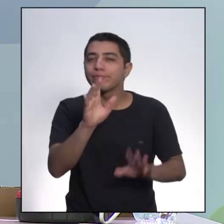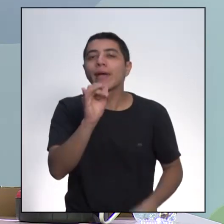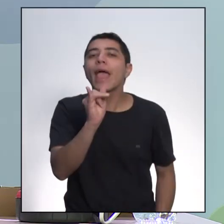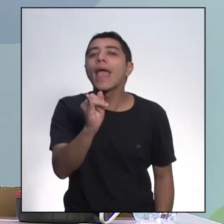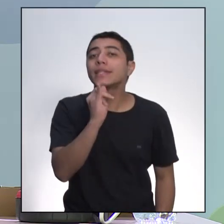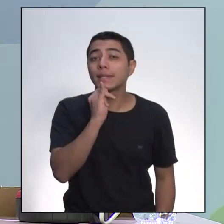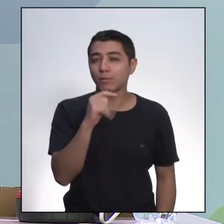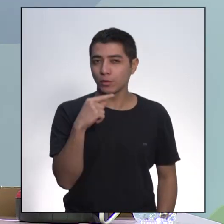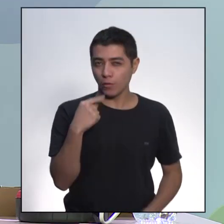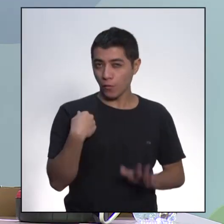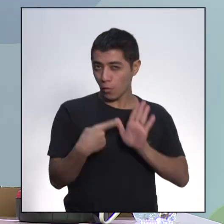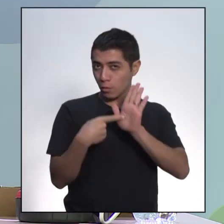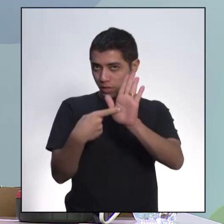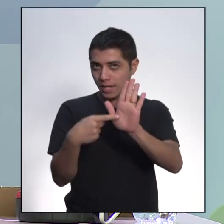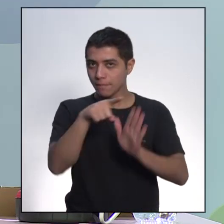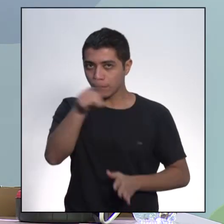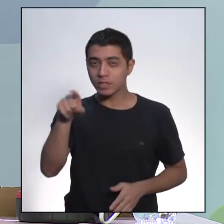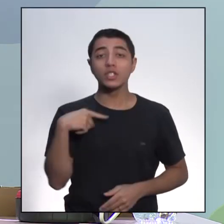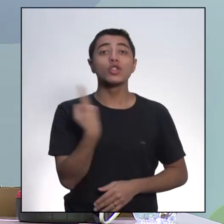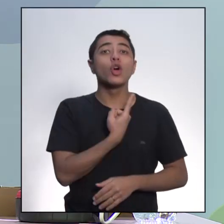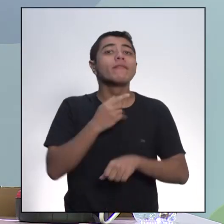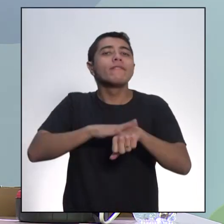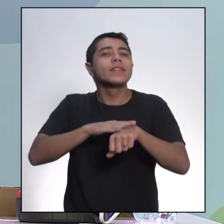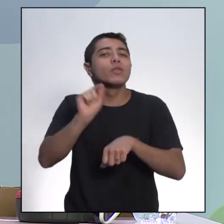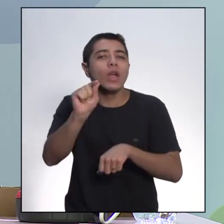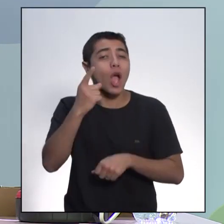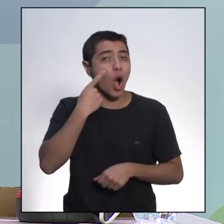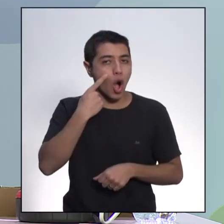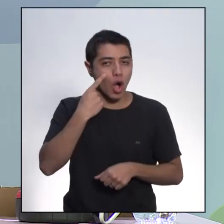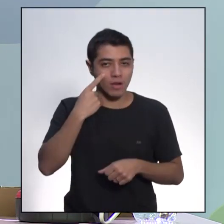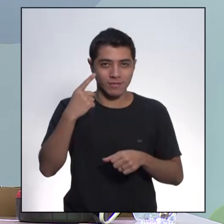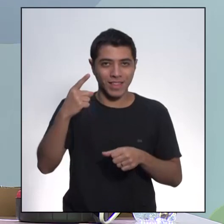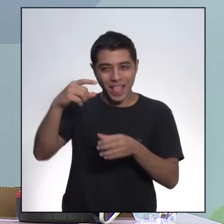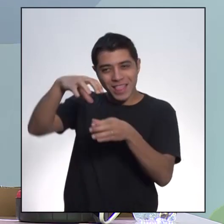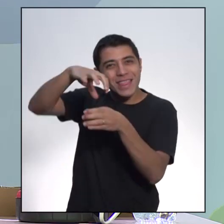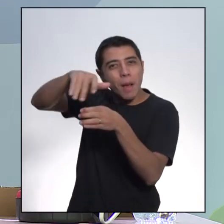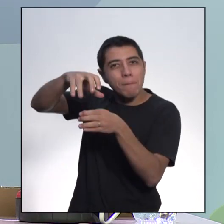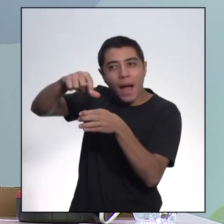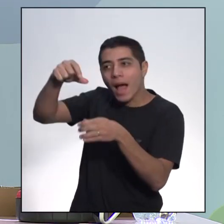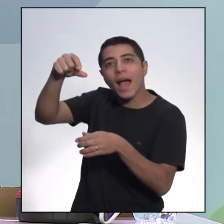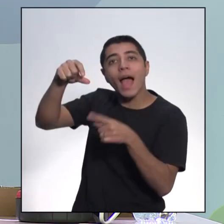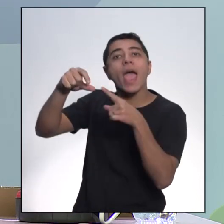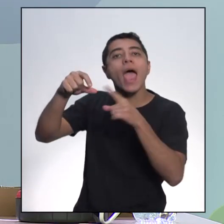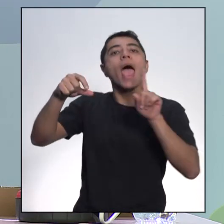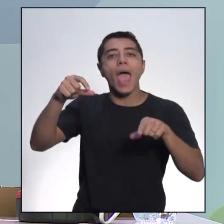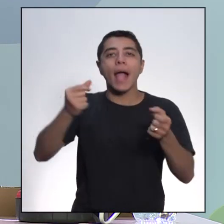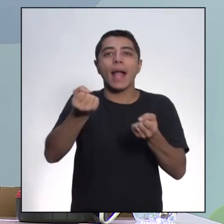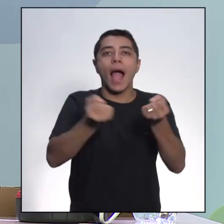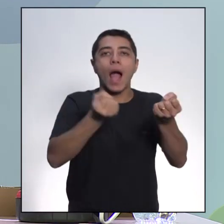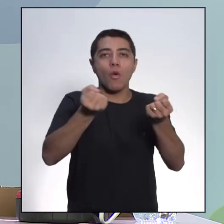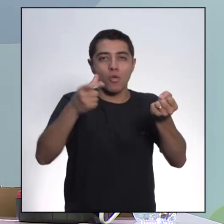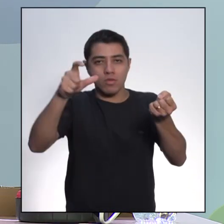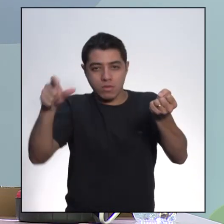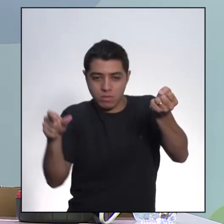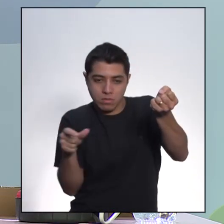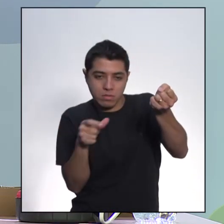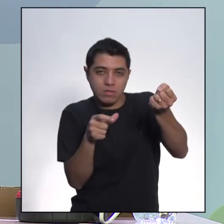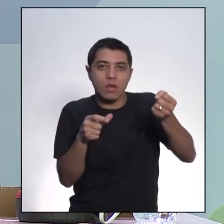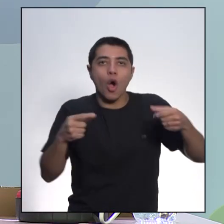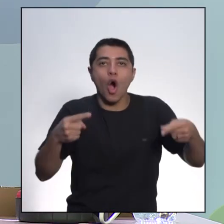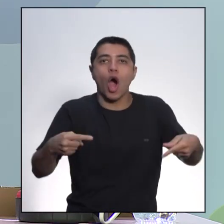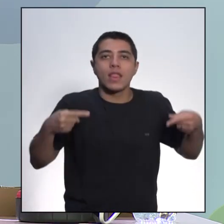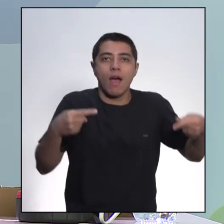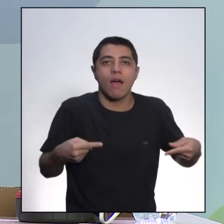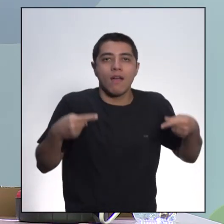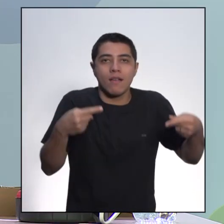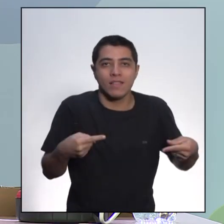gente vai fazer? As rodinhas com as tampinhas, tá vendo? Ó? O elástico aqui, tá? E o elástico aqui para as rodinhas,